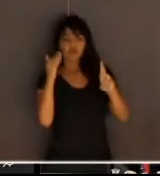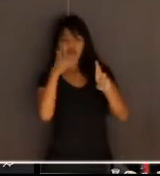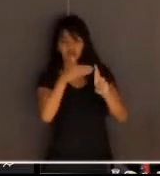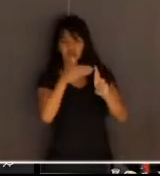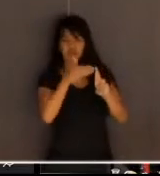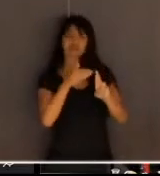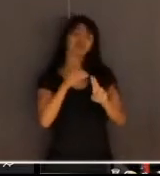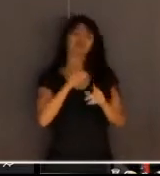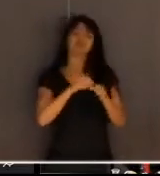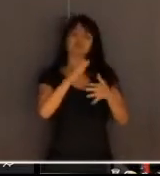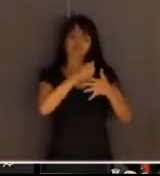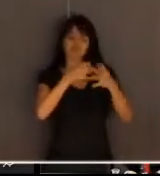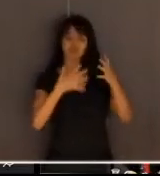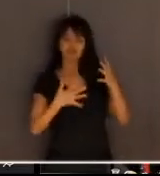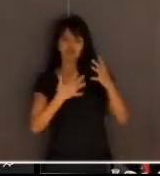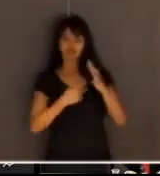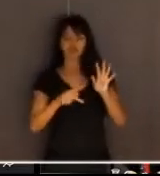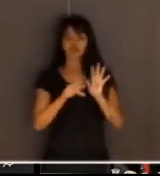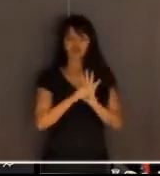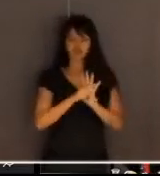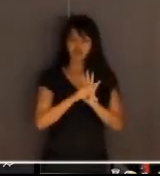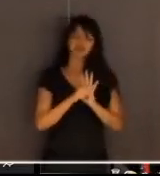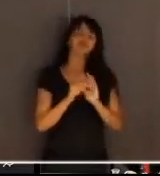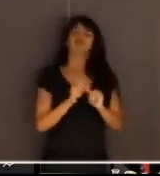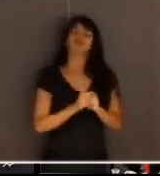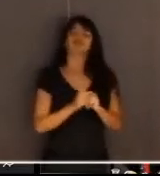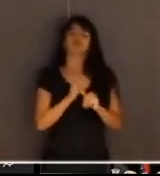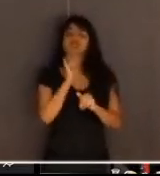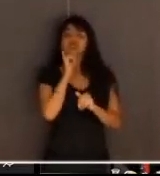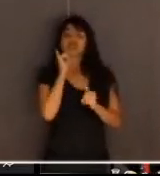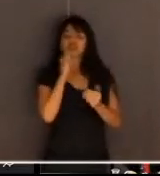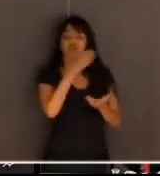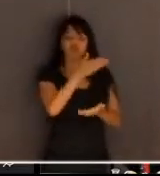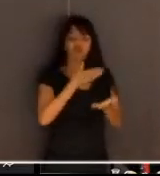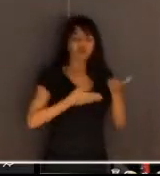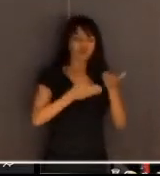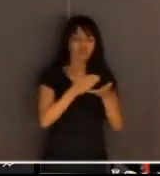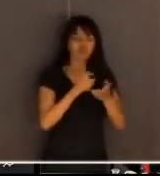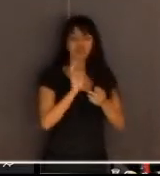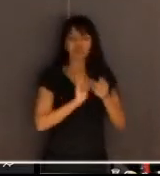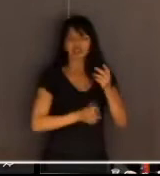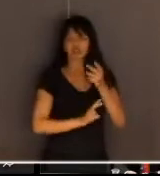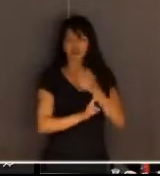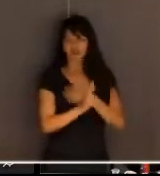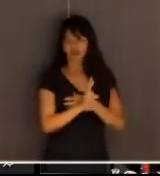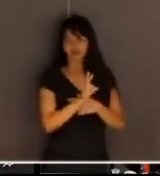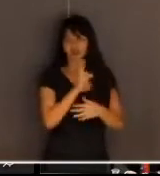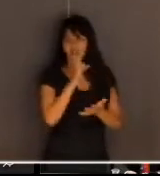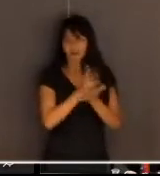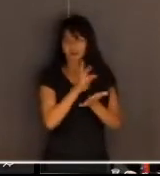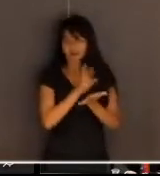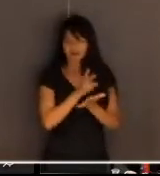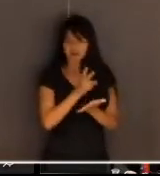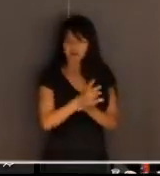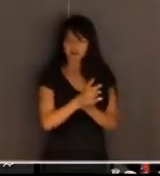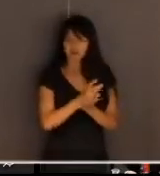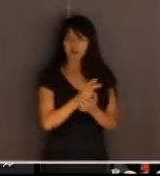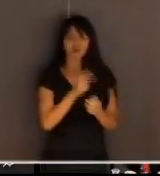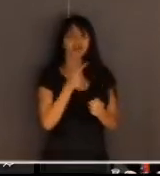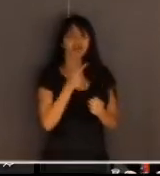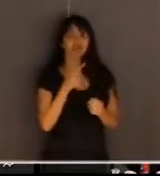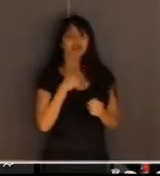da prova. Entre o que ela quer preservar está a chamada mesmicidade, ou seja, para que não